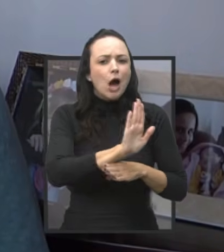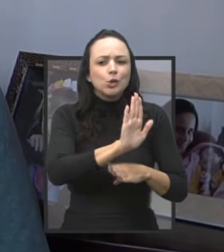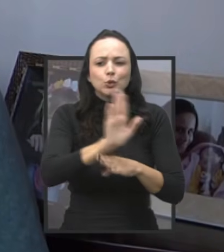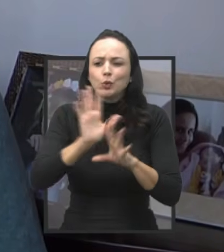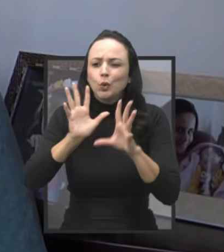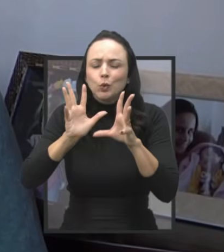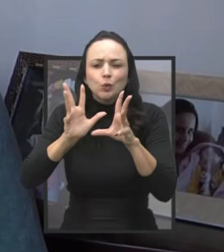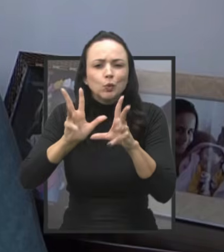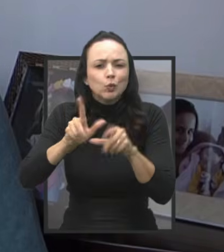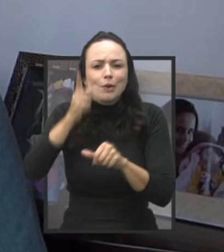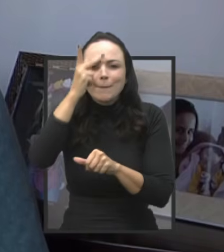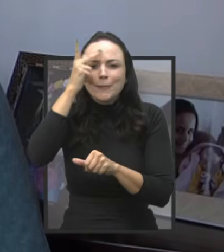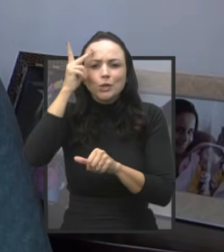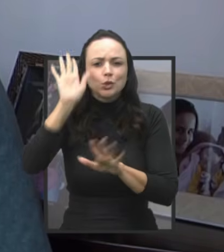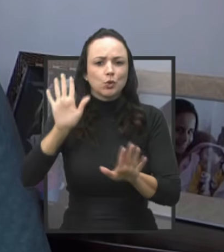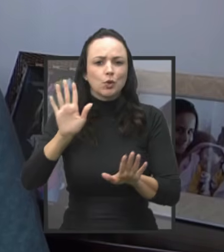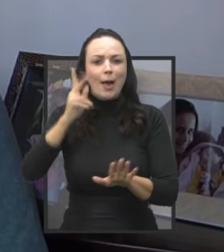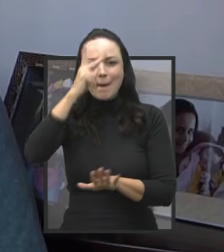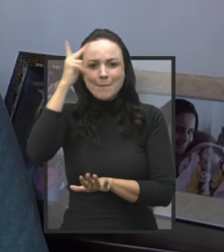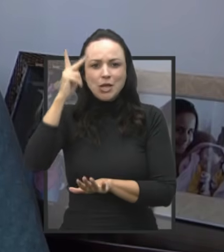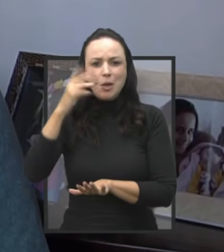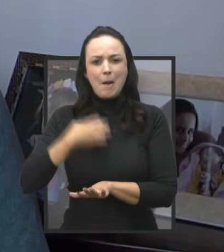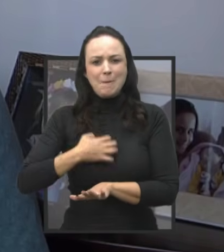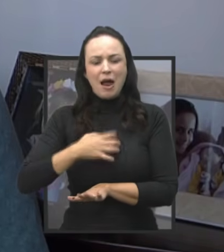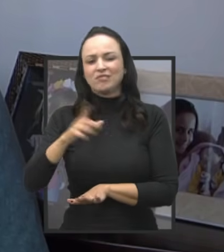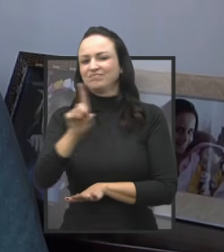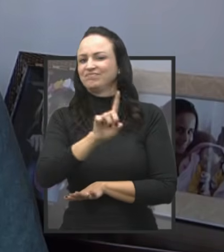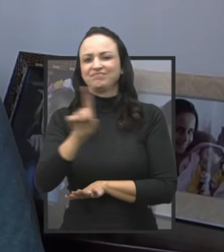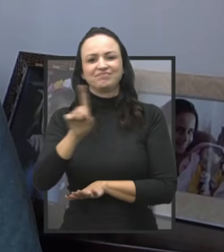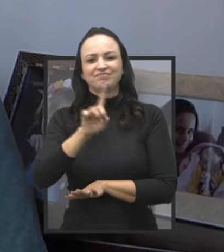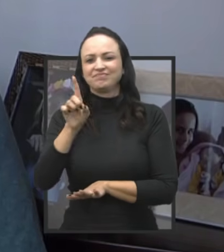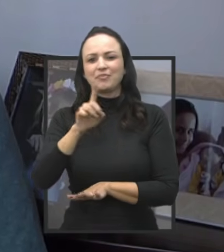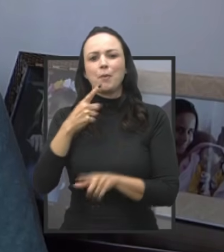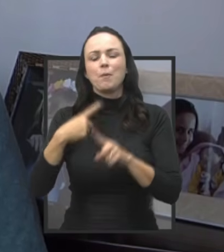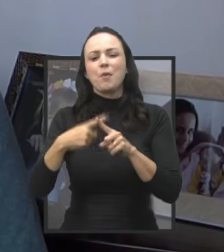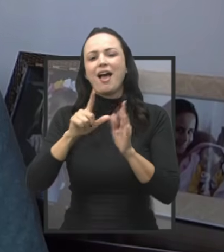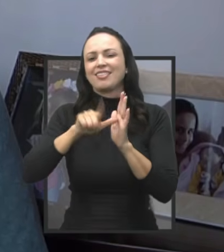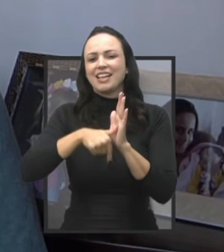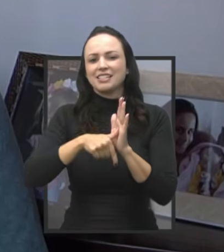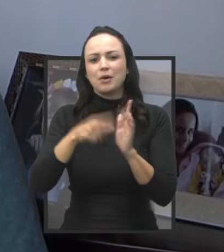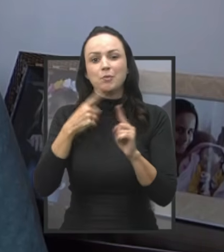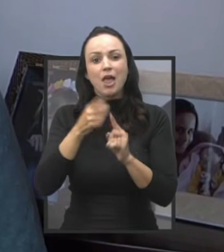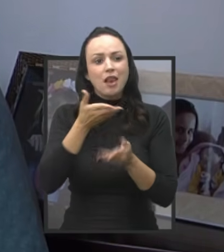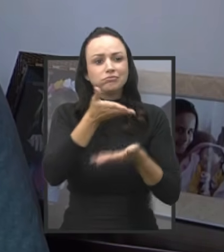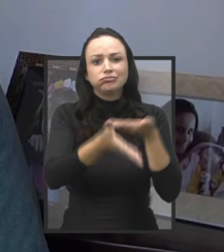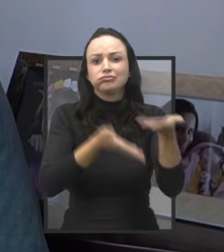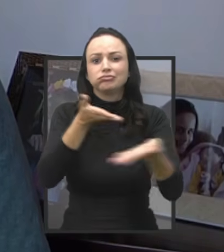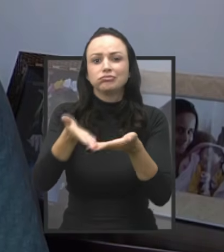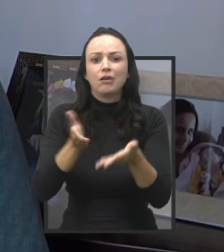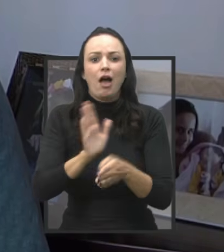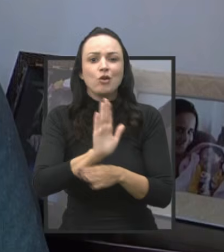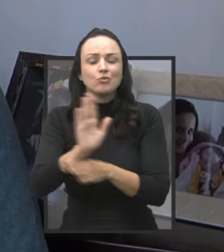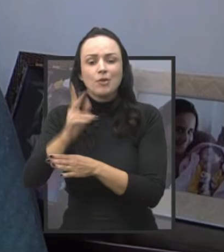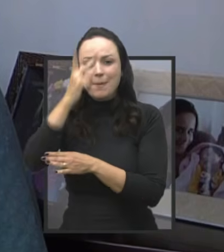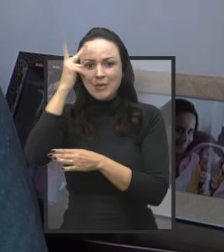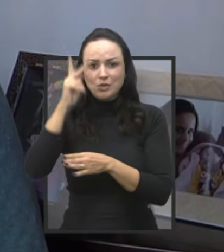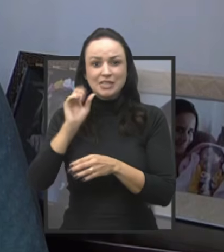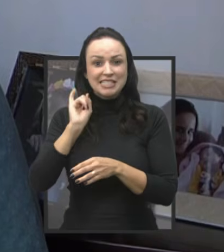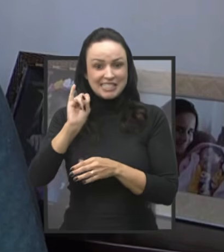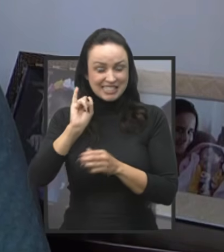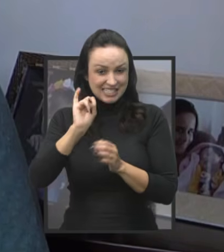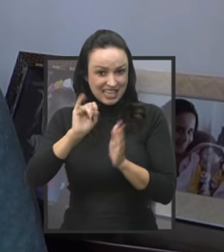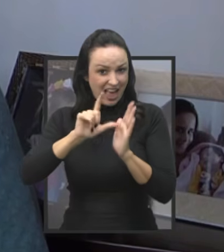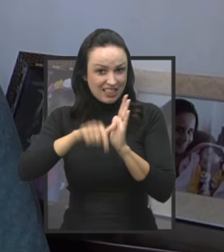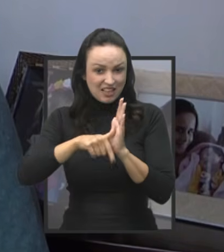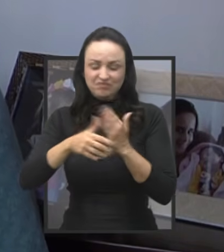mundo. Então ninguém achava ruim disso aí. Porque ele servia muito bem o povo, e o povo, se atrasasse o